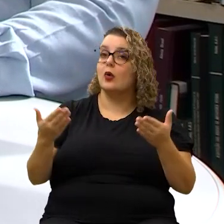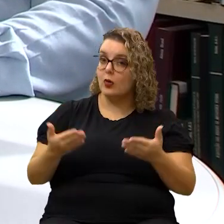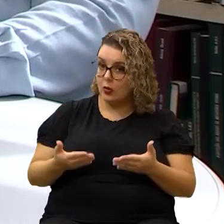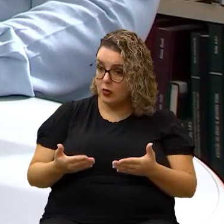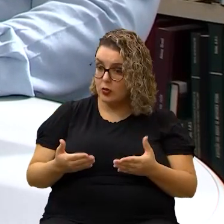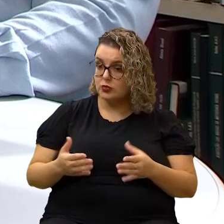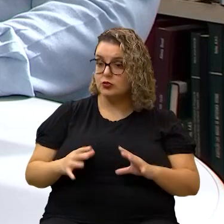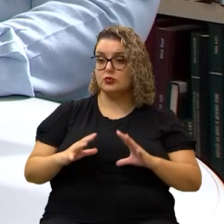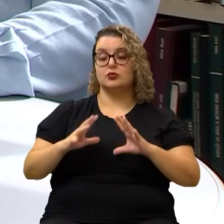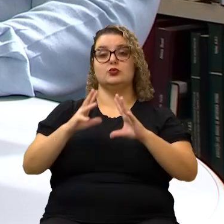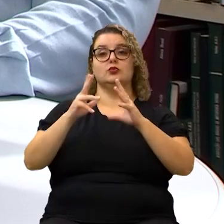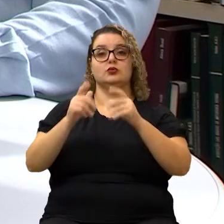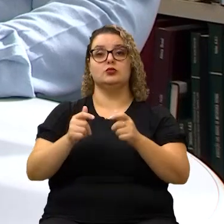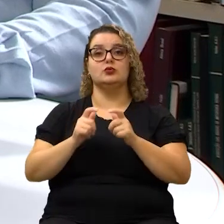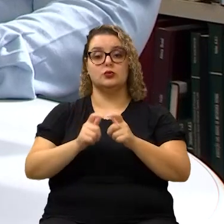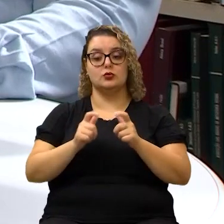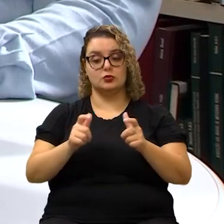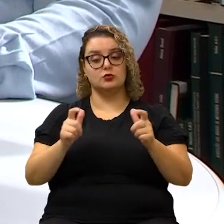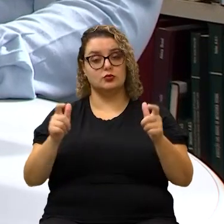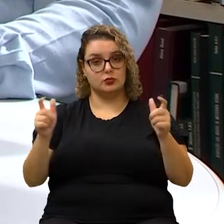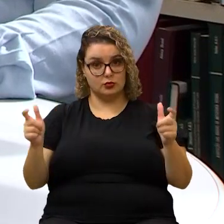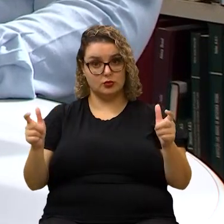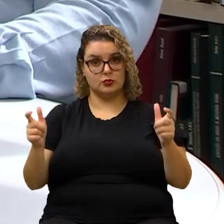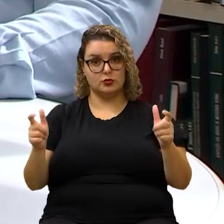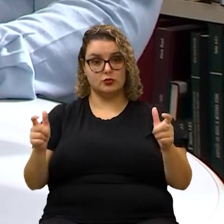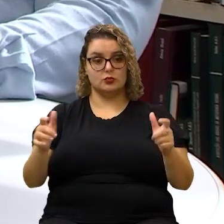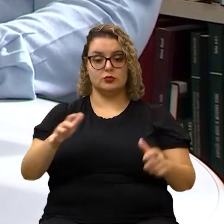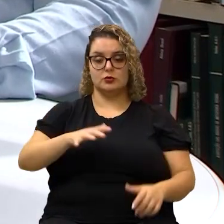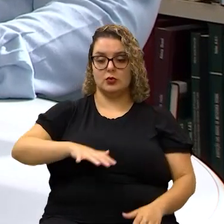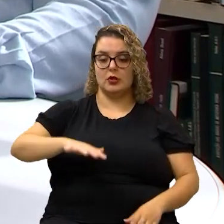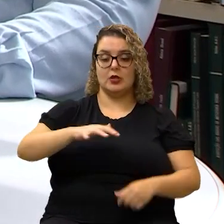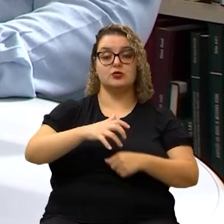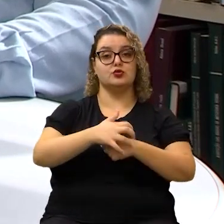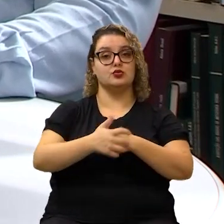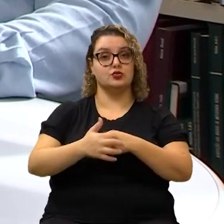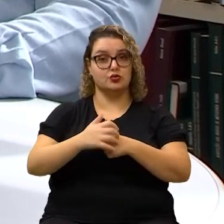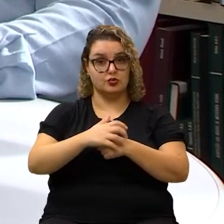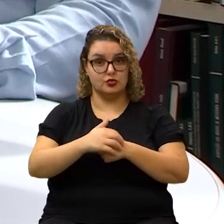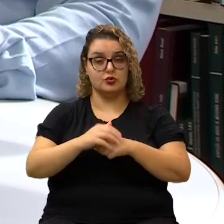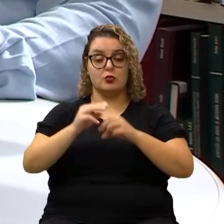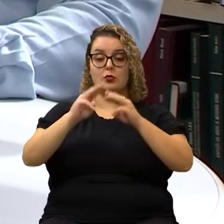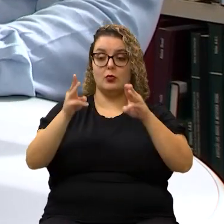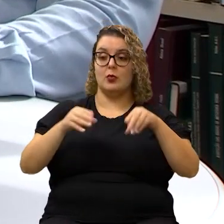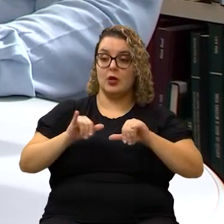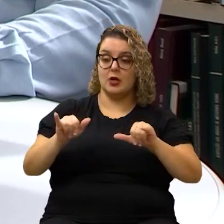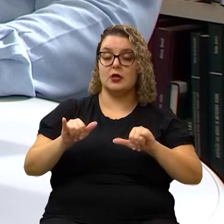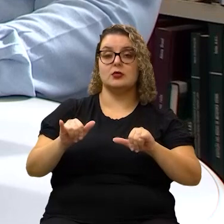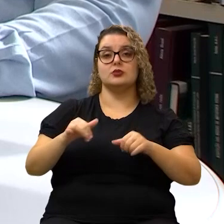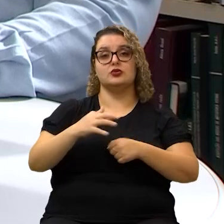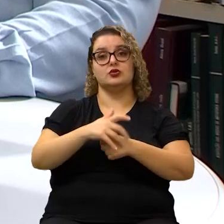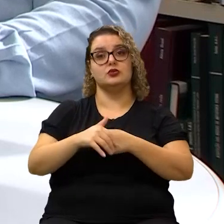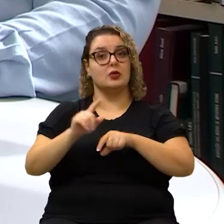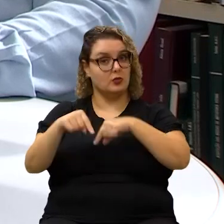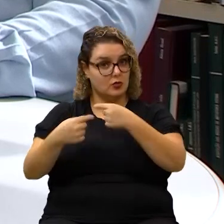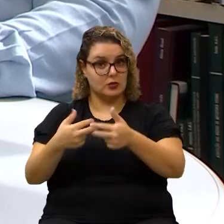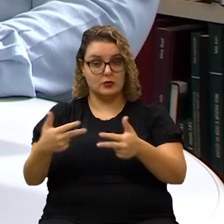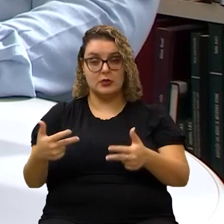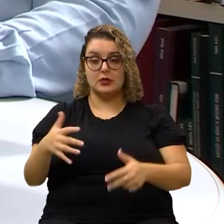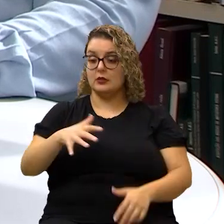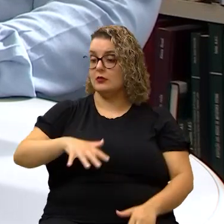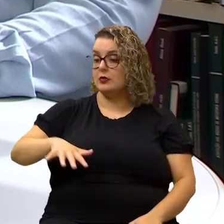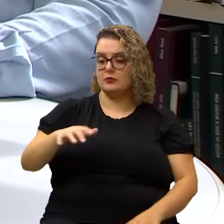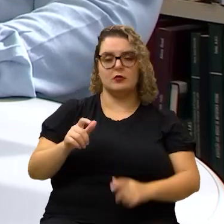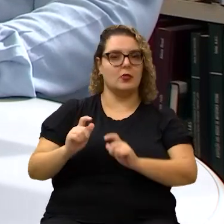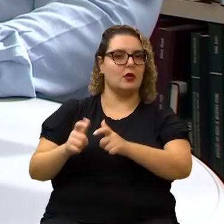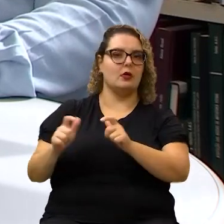em dia, com todo o crescimento do mercado digital, de marketing digital e outras coisas, tem muitos